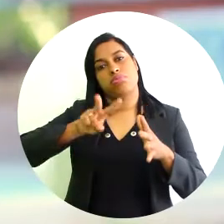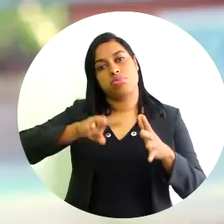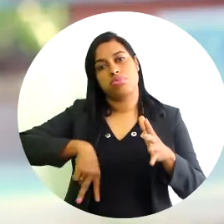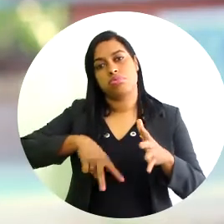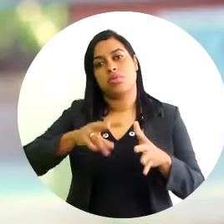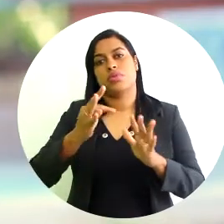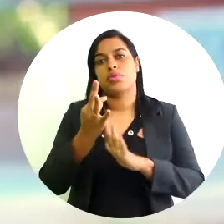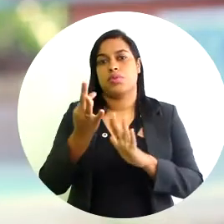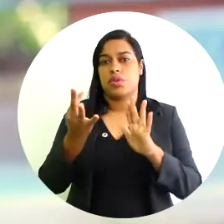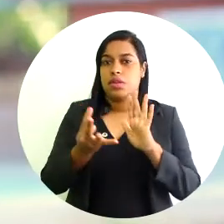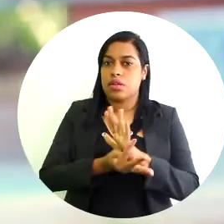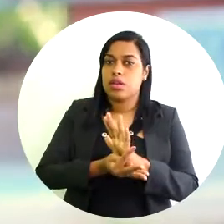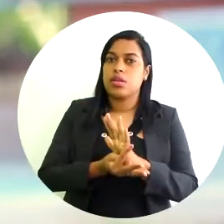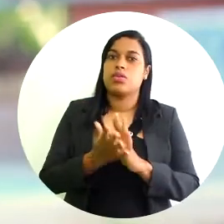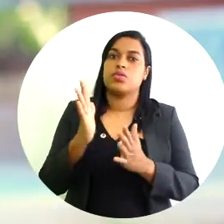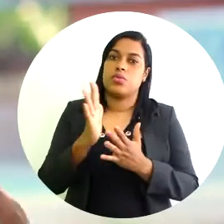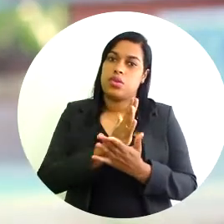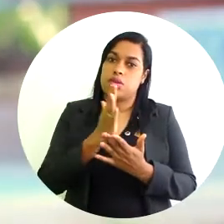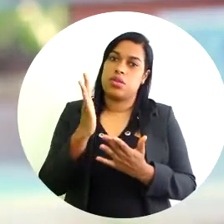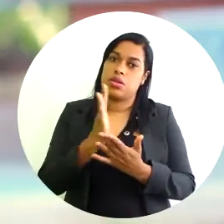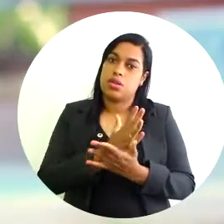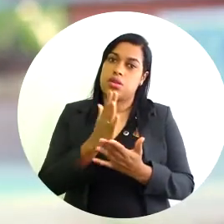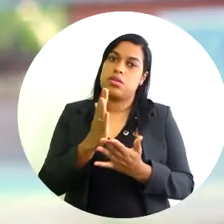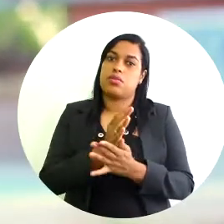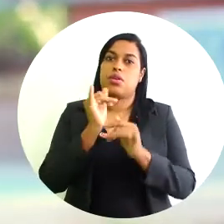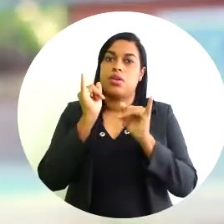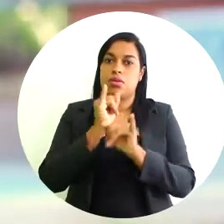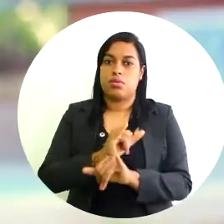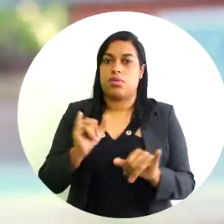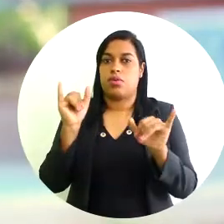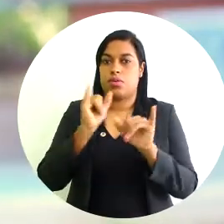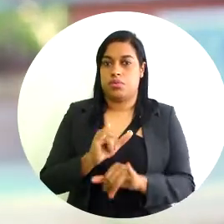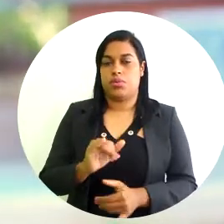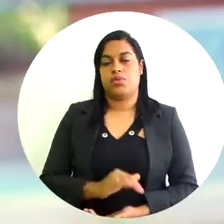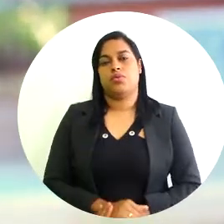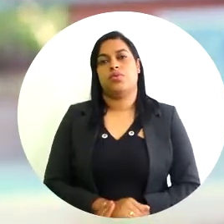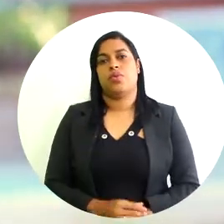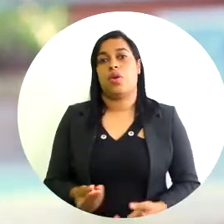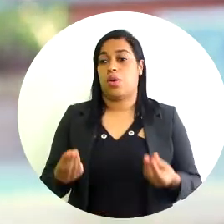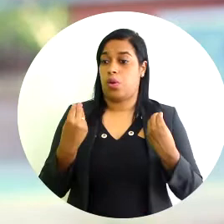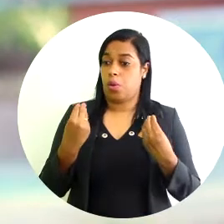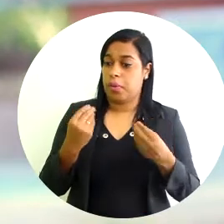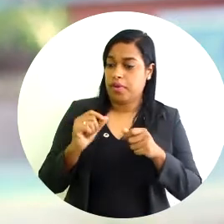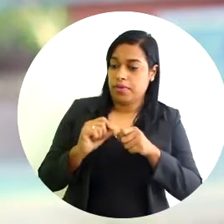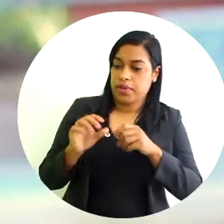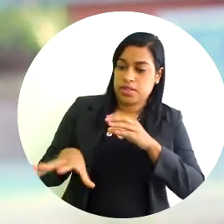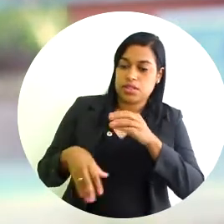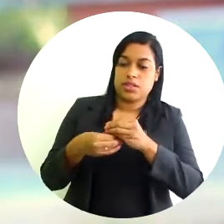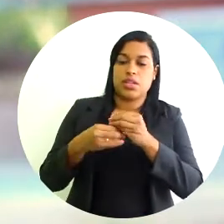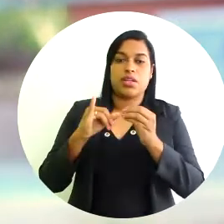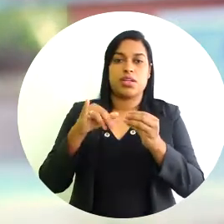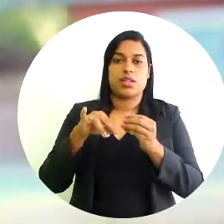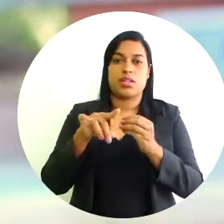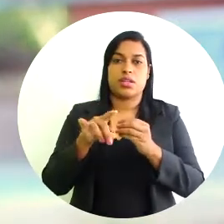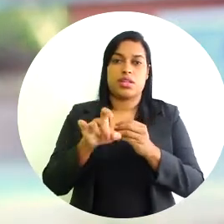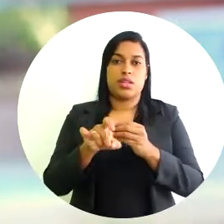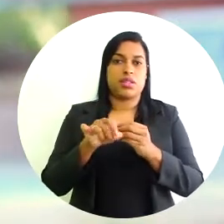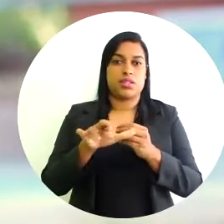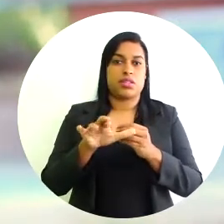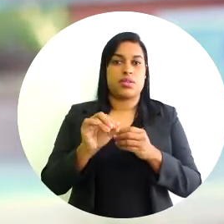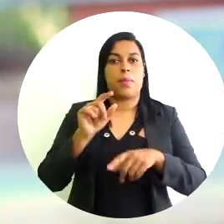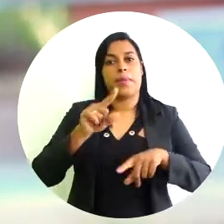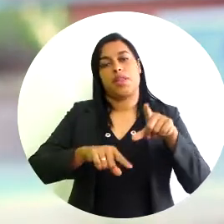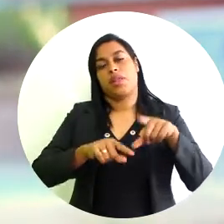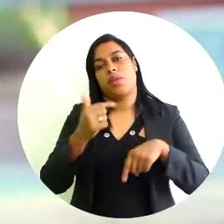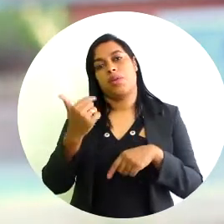a texto, a livro, notícias. E como é que a gente faz a indexação de um material que não é textual? Por